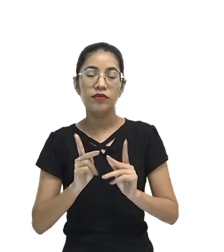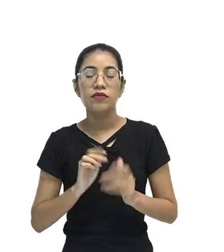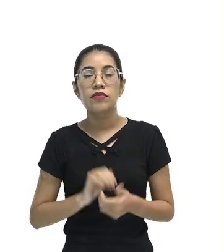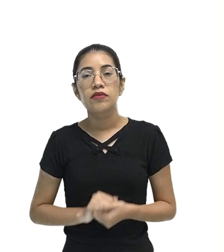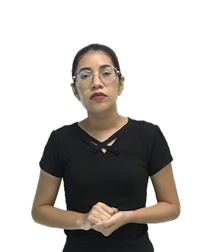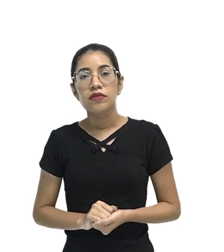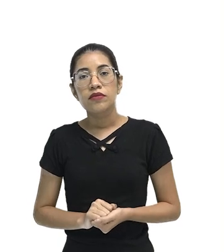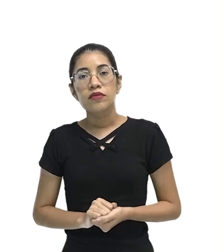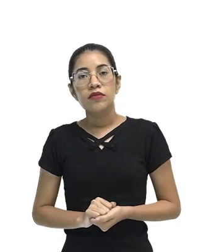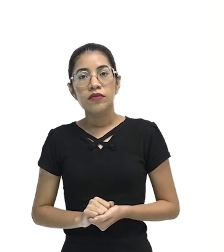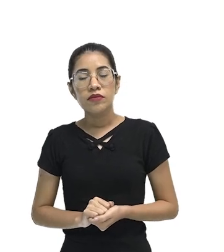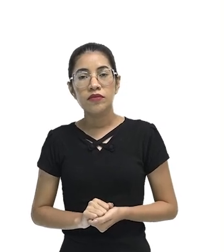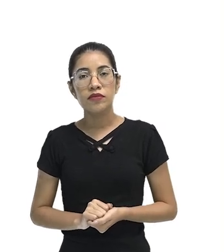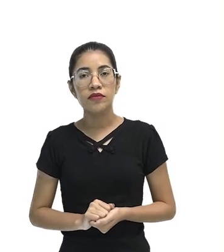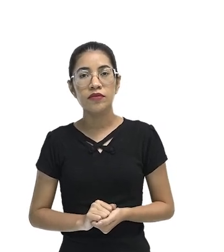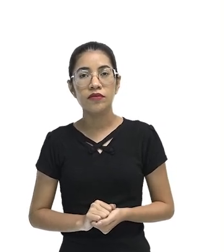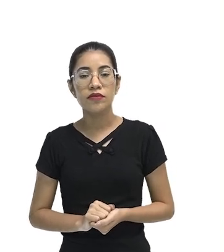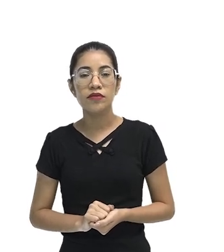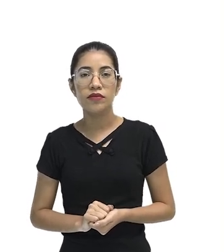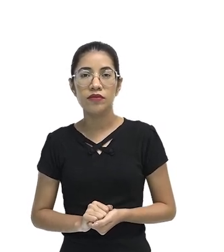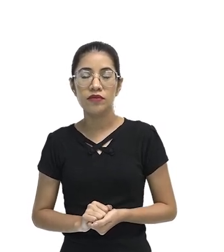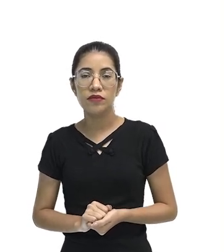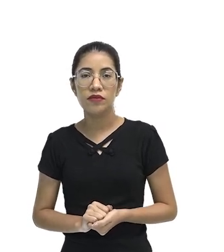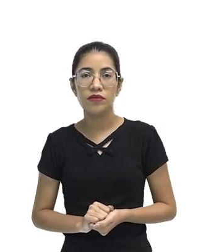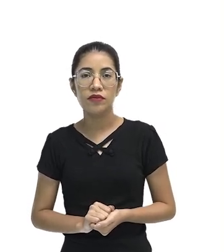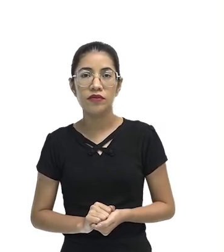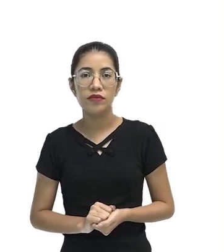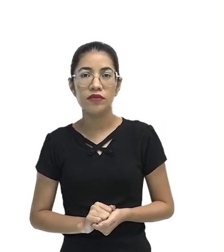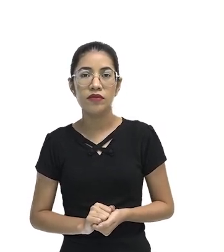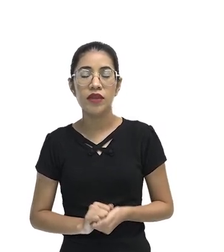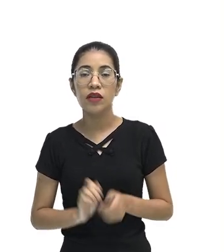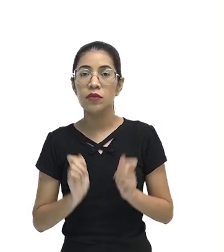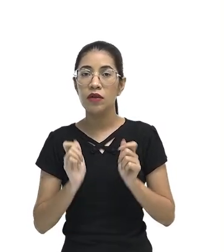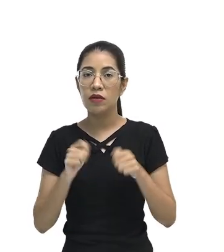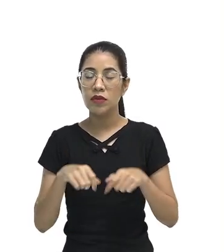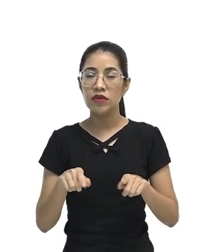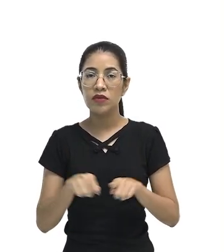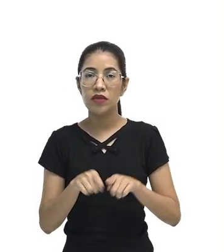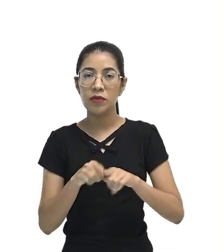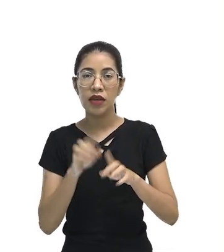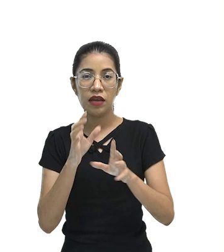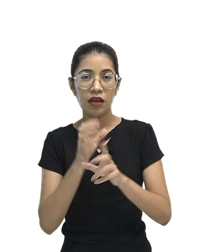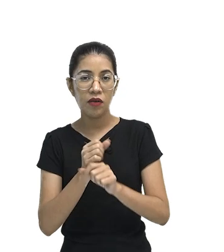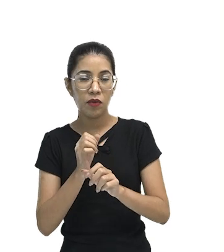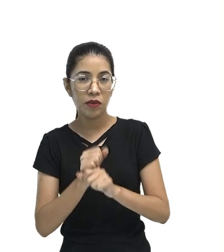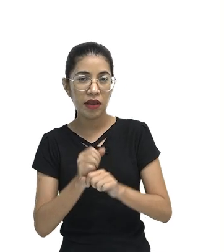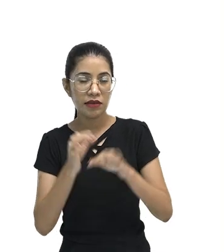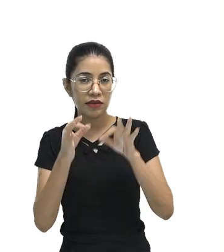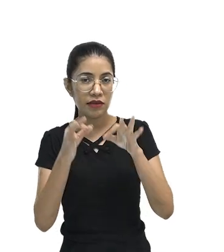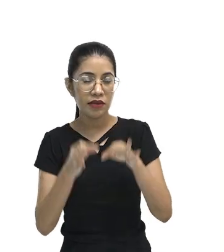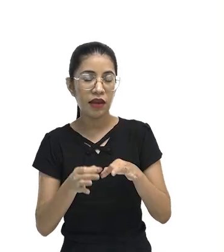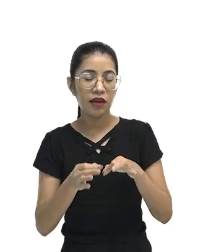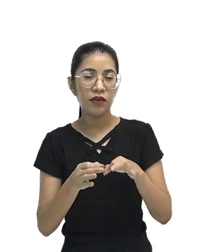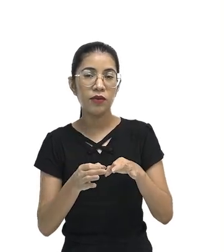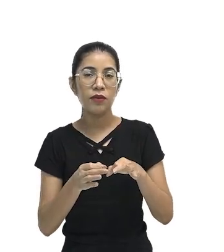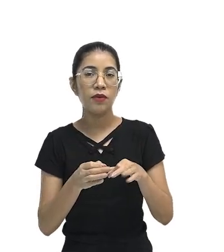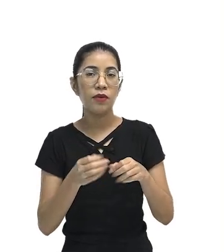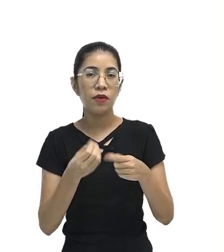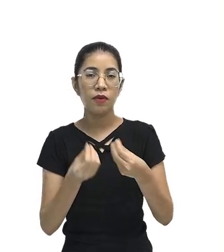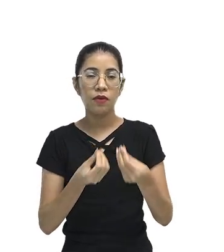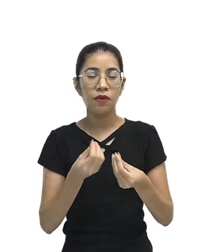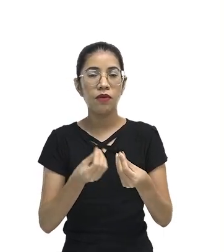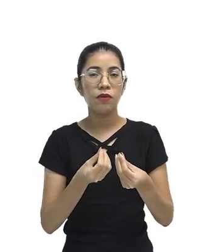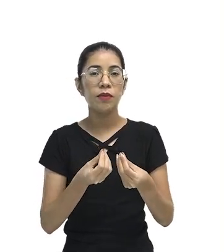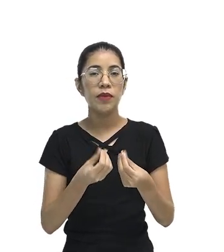bom? Beleza. Gente, para que a gente possa resolver de forma correta a proporção múltipla, você vai fazer